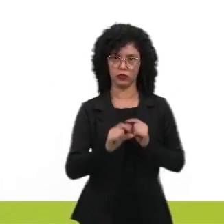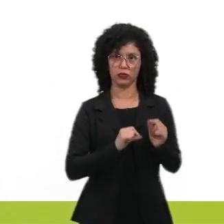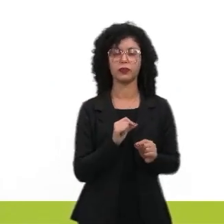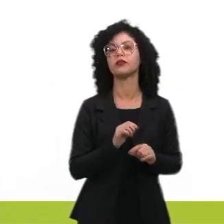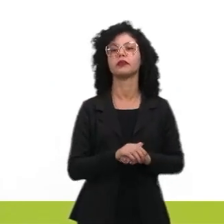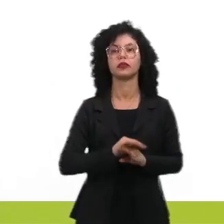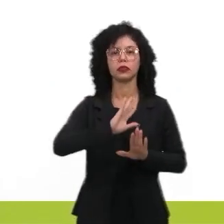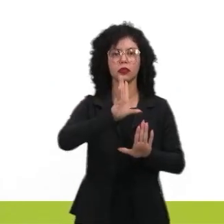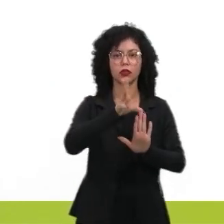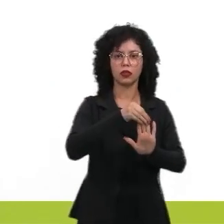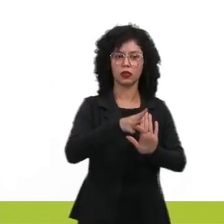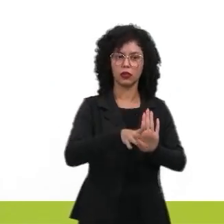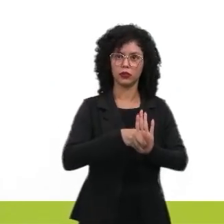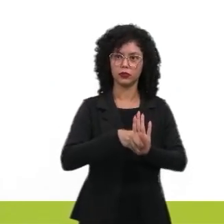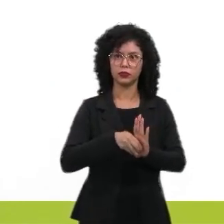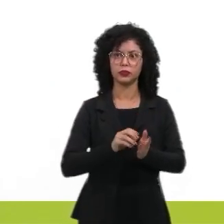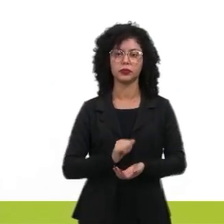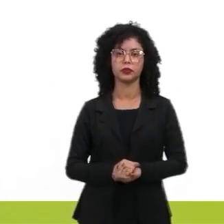vai estabelecer